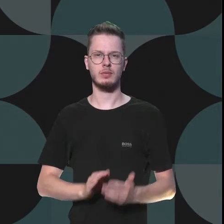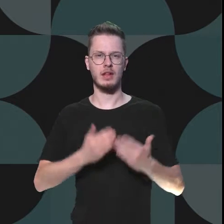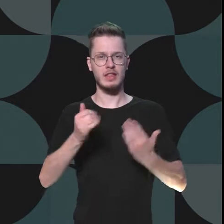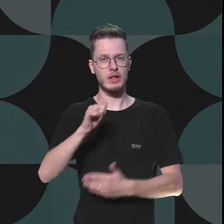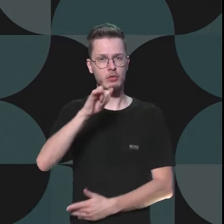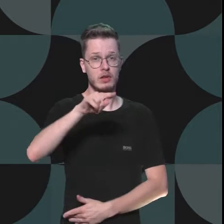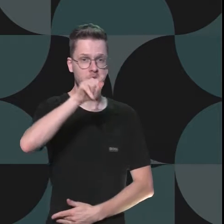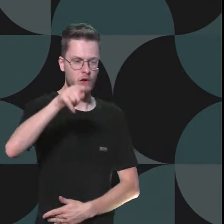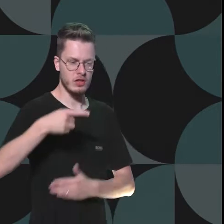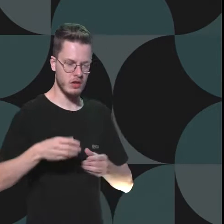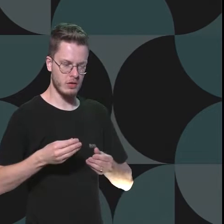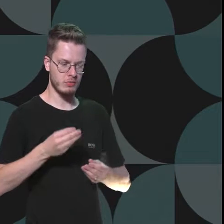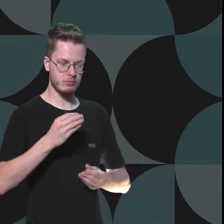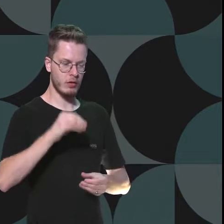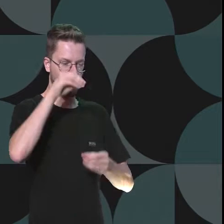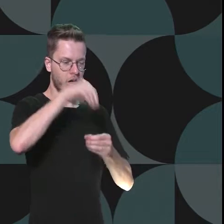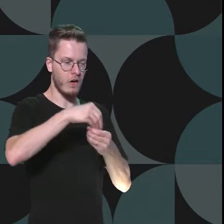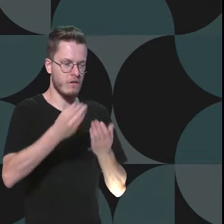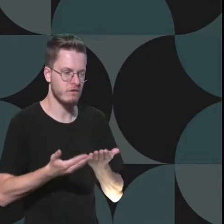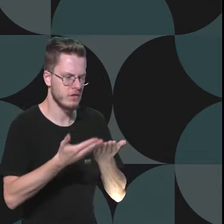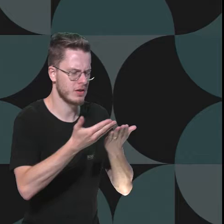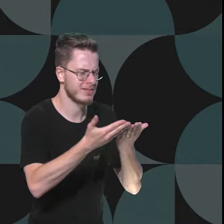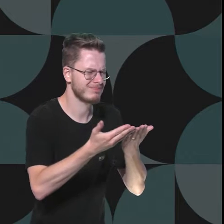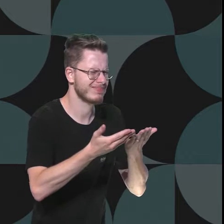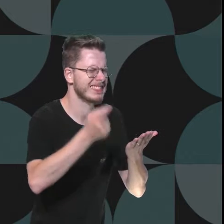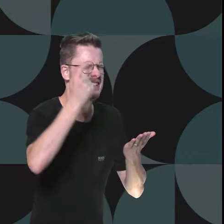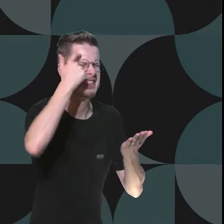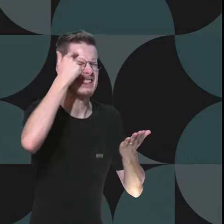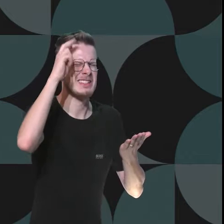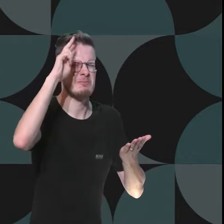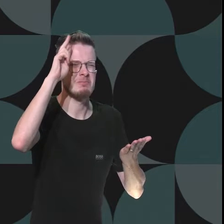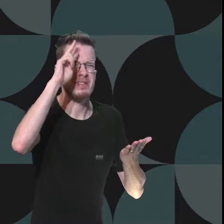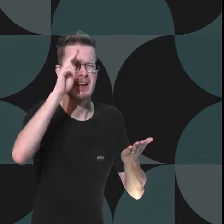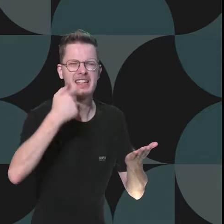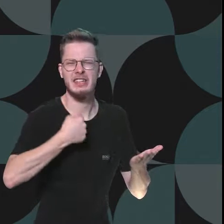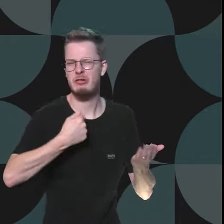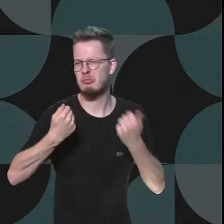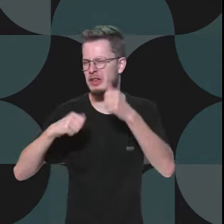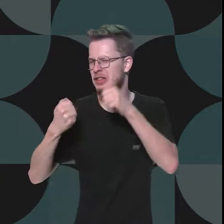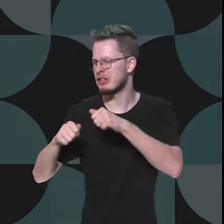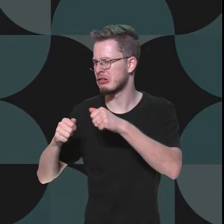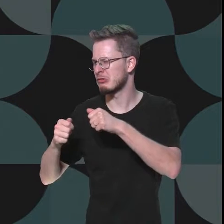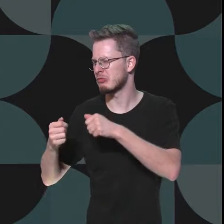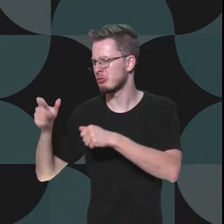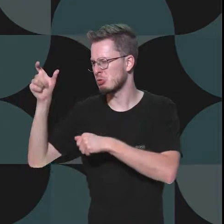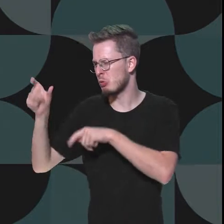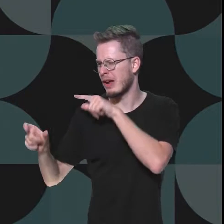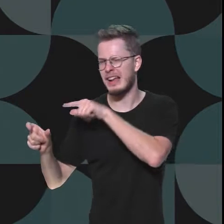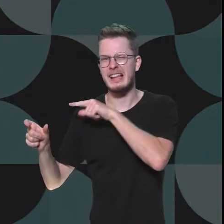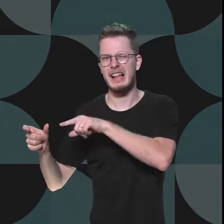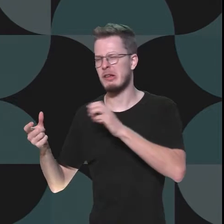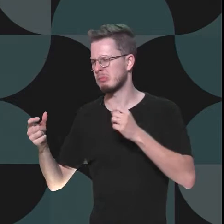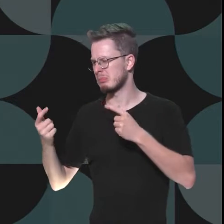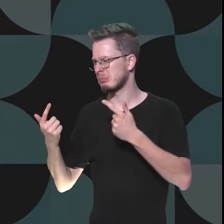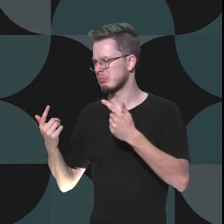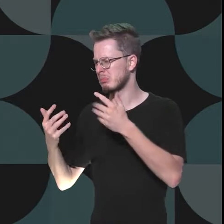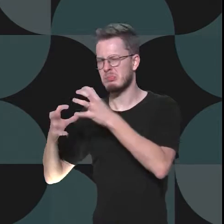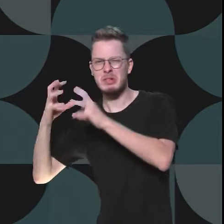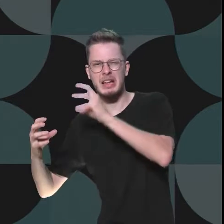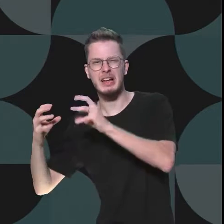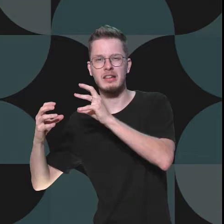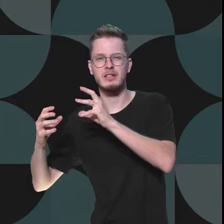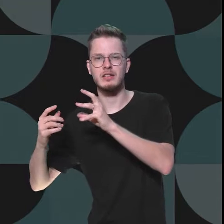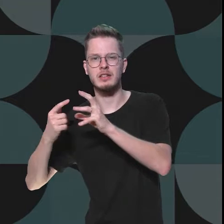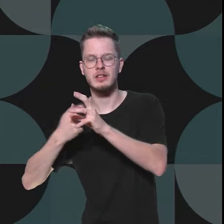você, deixe diante do altar a sua oferta, e vá primeiro se reconciliar com o seu irmão.